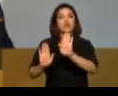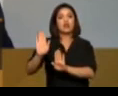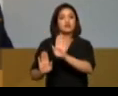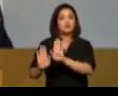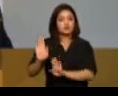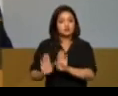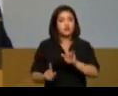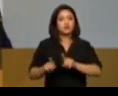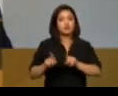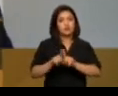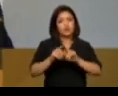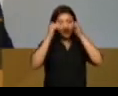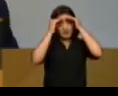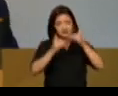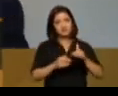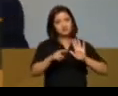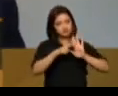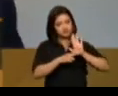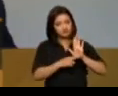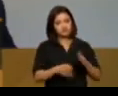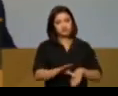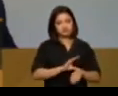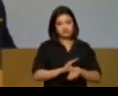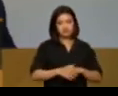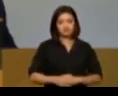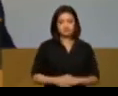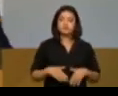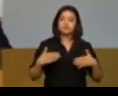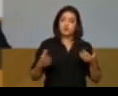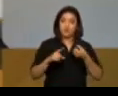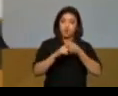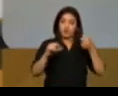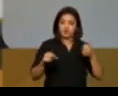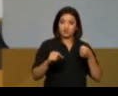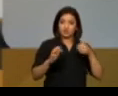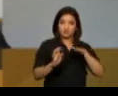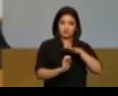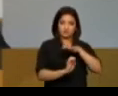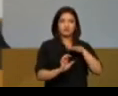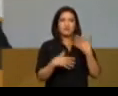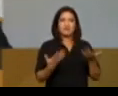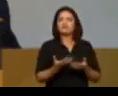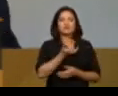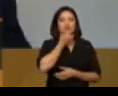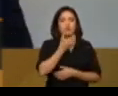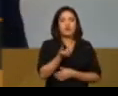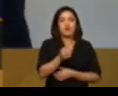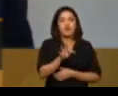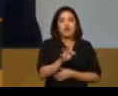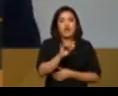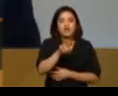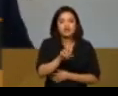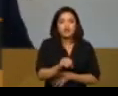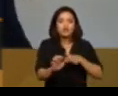referido diploma legal verbis. Então, quando se pega um ativo de uma empresa estatal que só poderia ser alienado